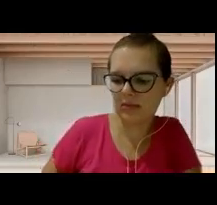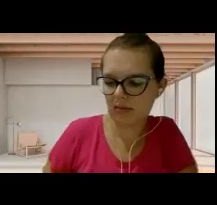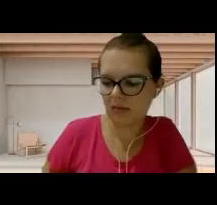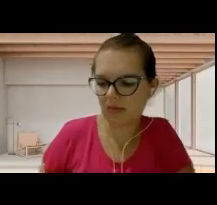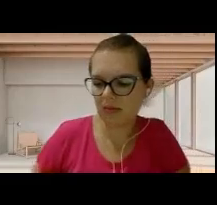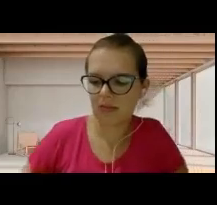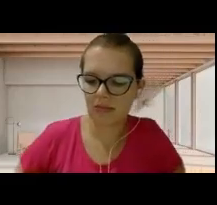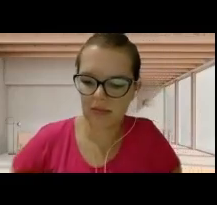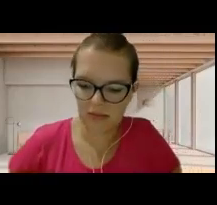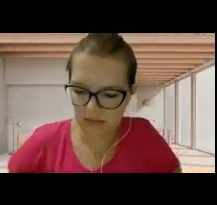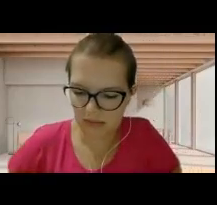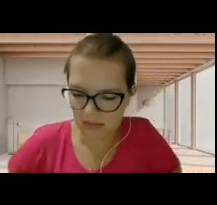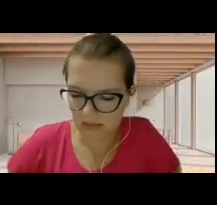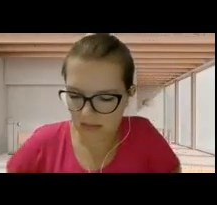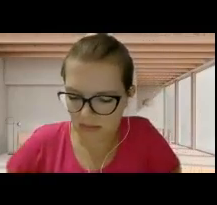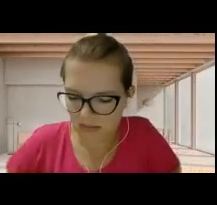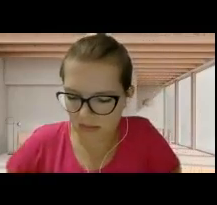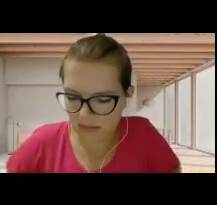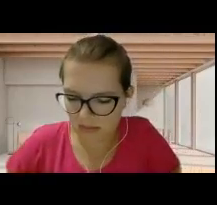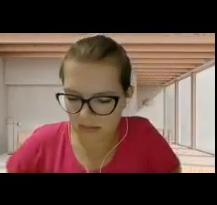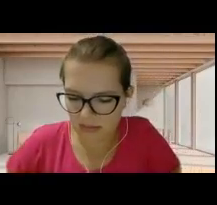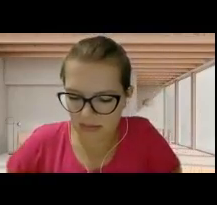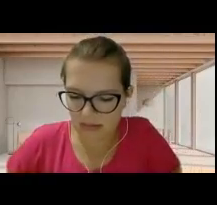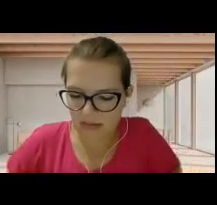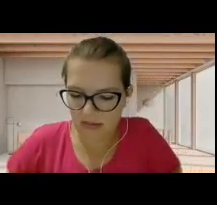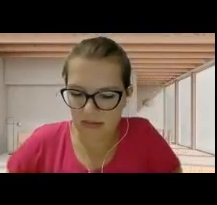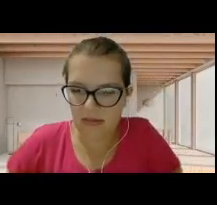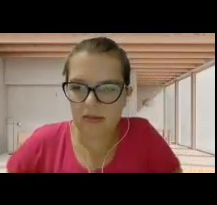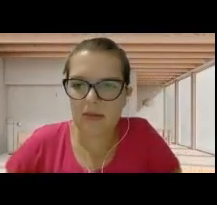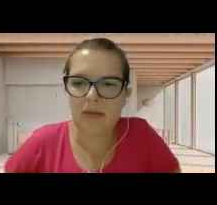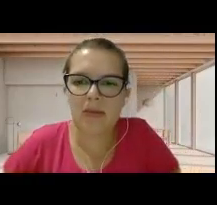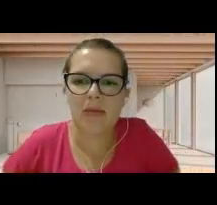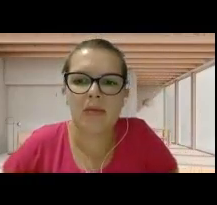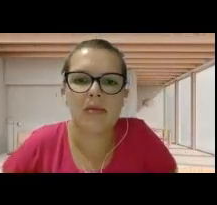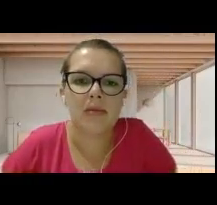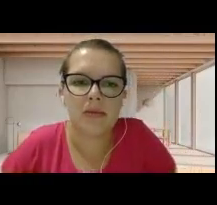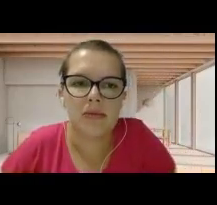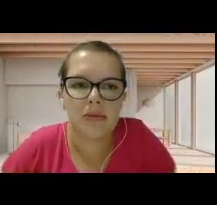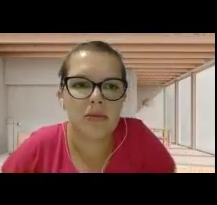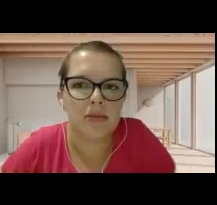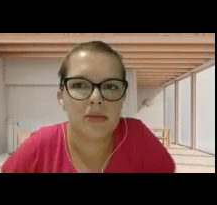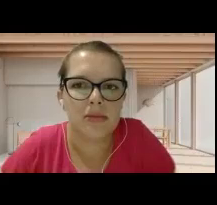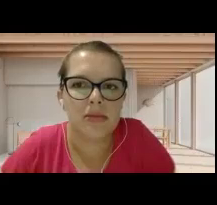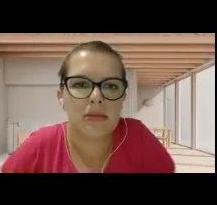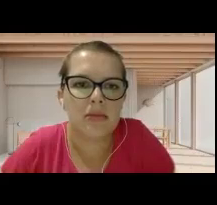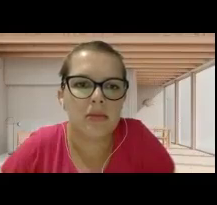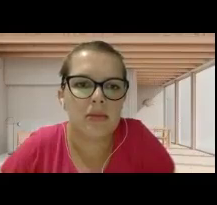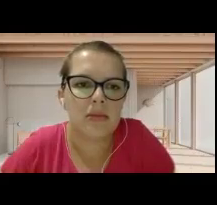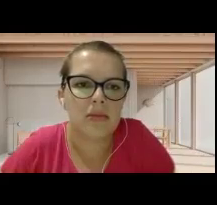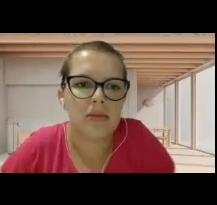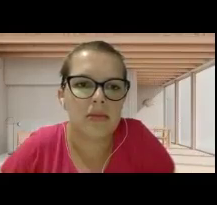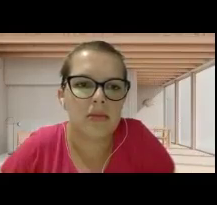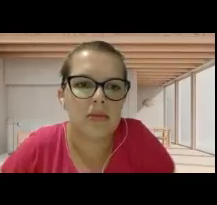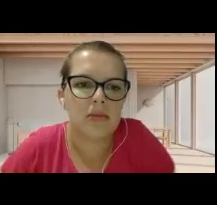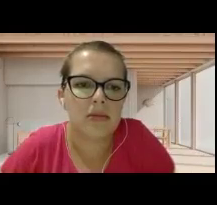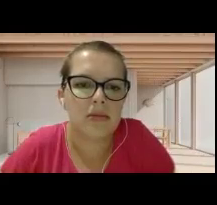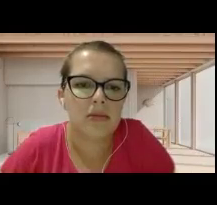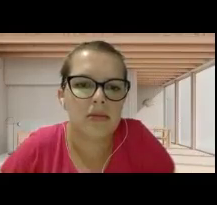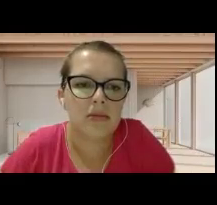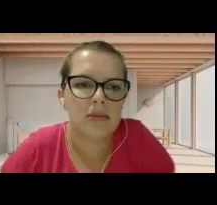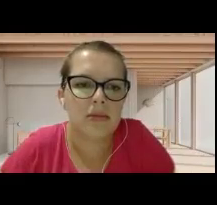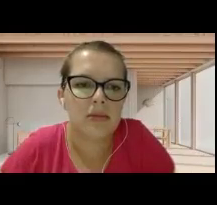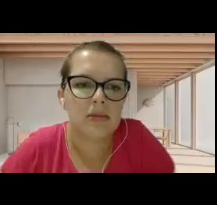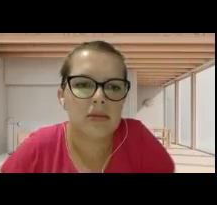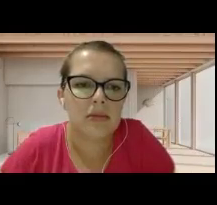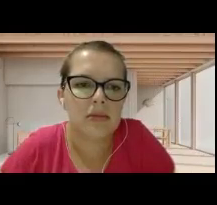Aí, ó. Conduto de alta pressão, tá vendo aqui? Ó, tem dois condutos, que são duas máquinas, deve ser, né? Aqui a gente está vendo